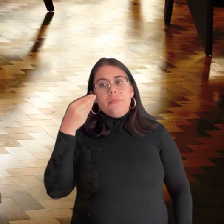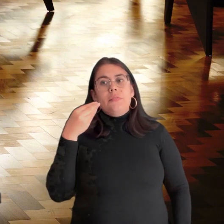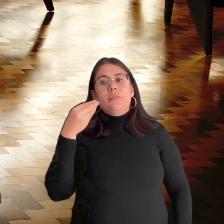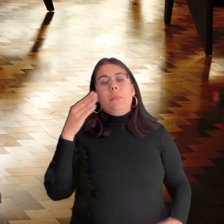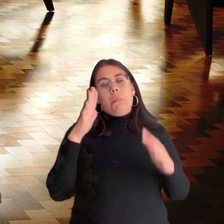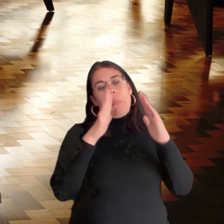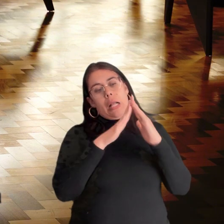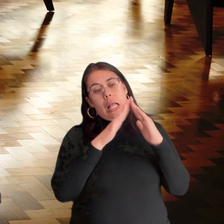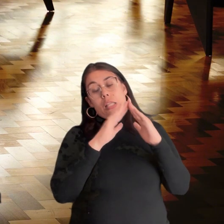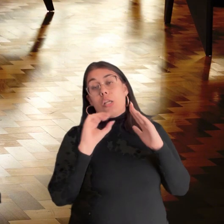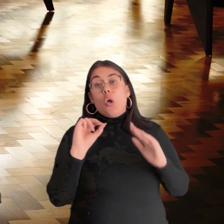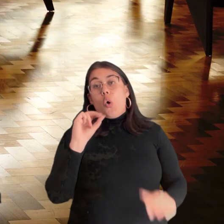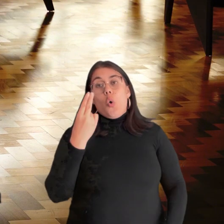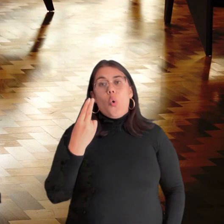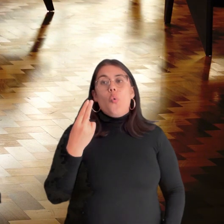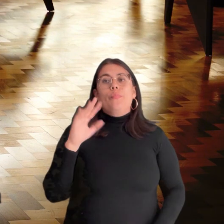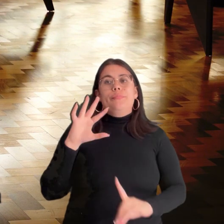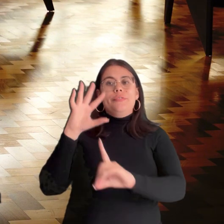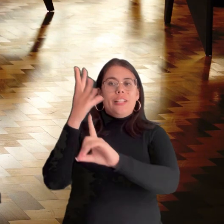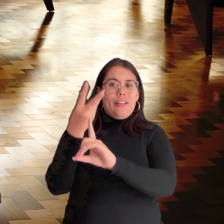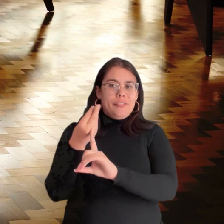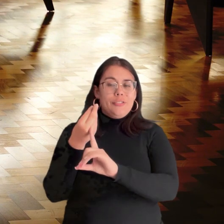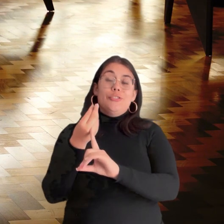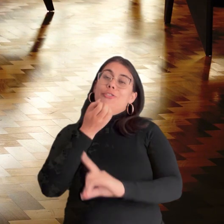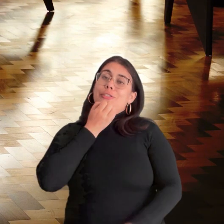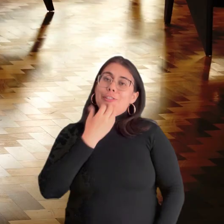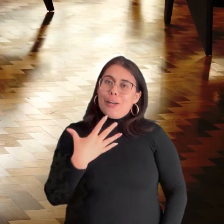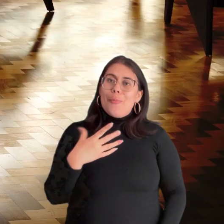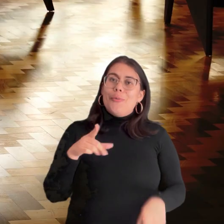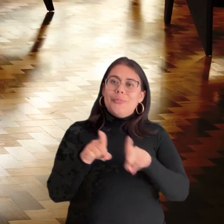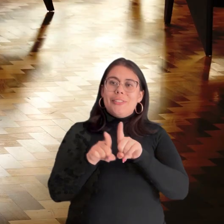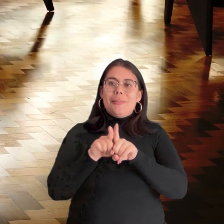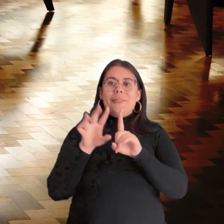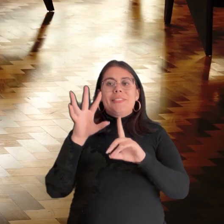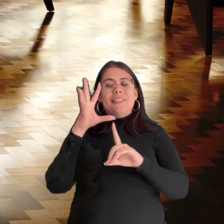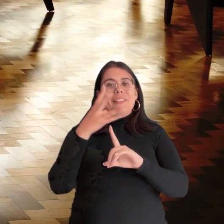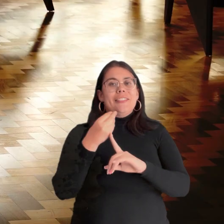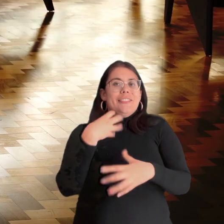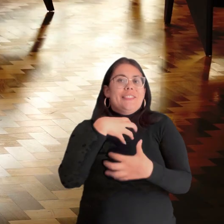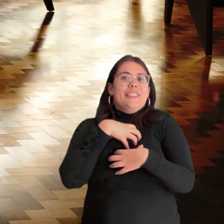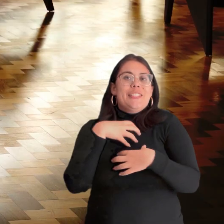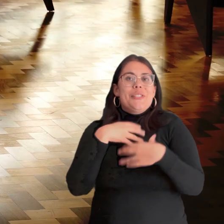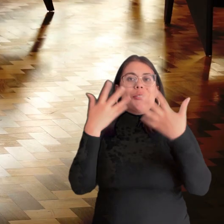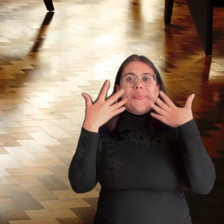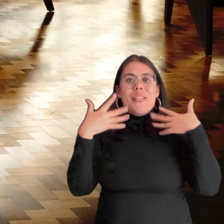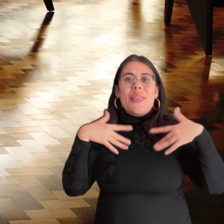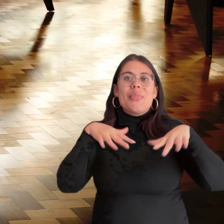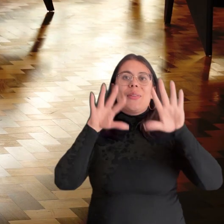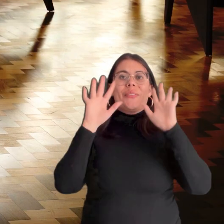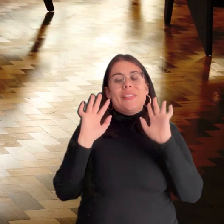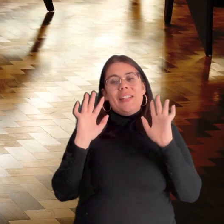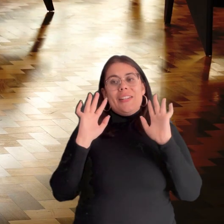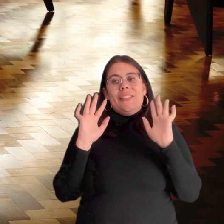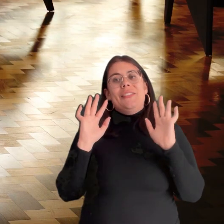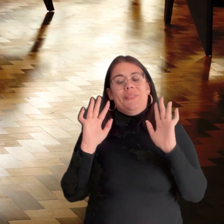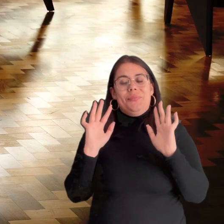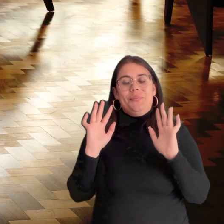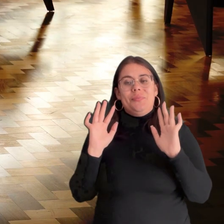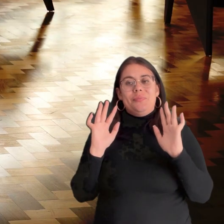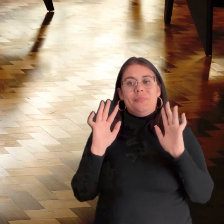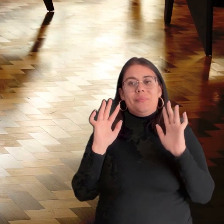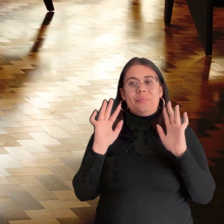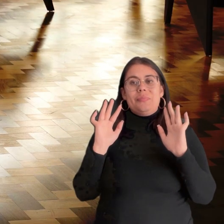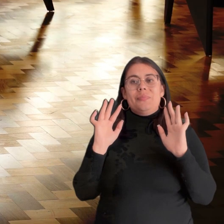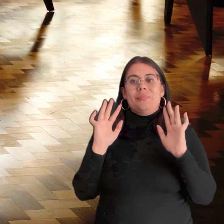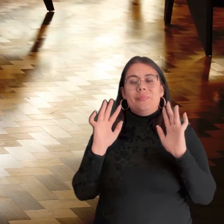bom para a galeria também é que não incide luz natural direta, né, em cima das obras, o que seria uma precaução muito importante, né?